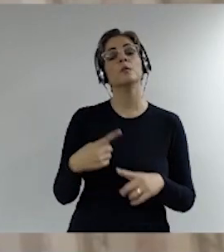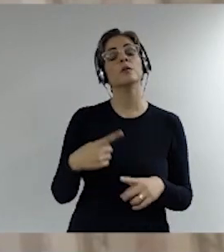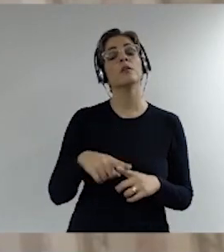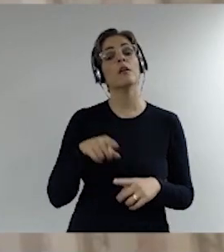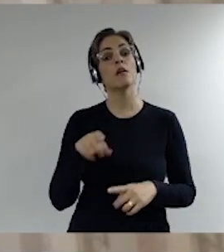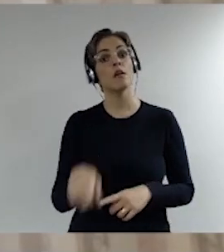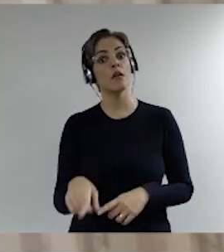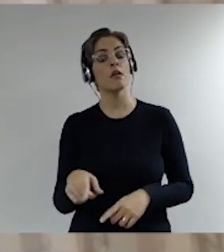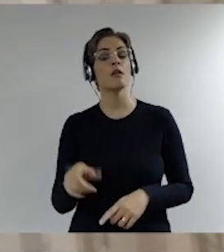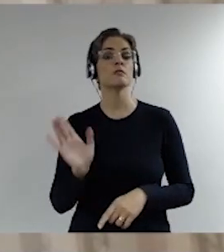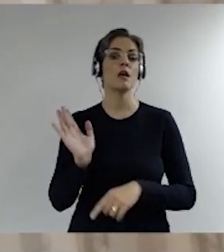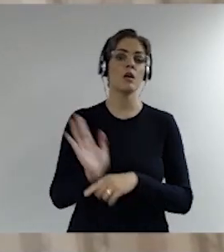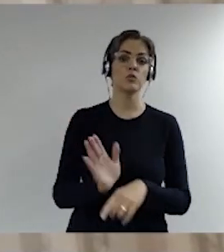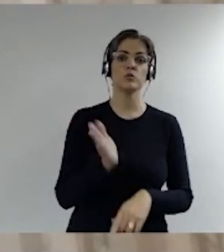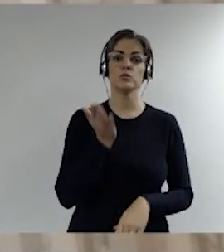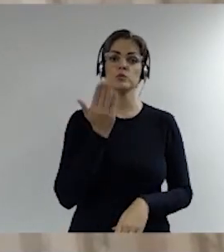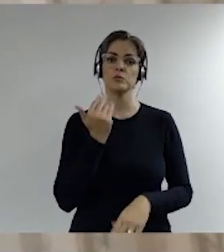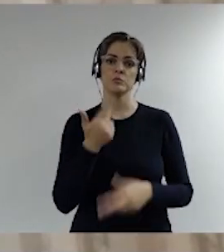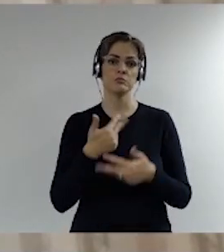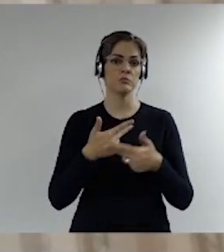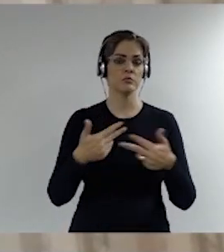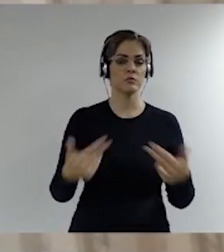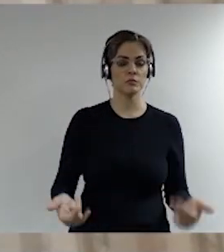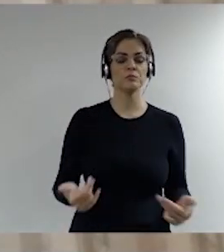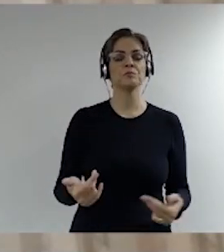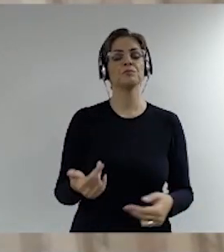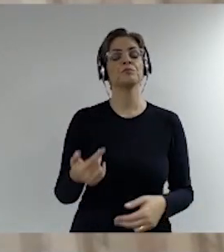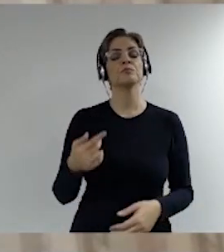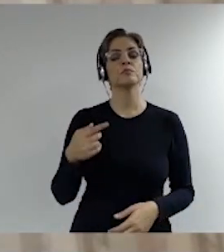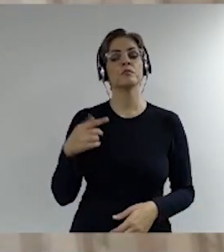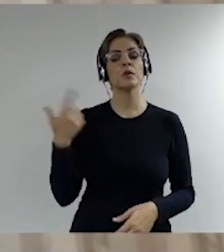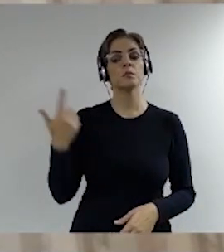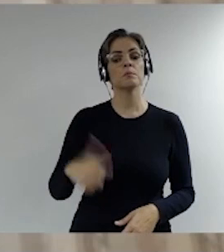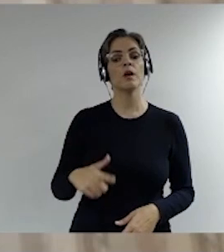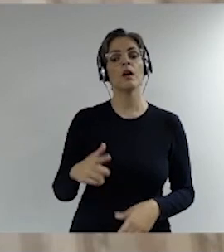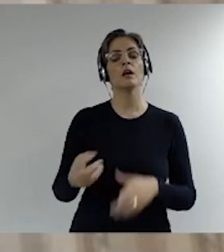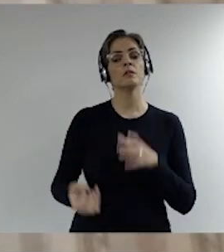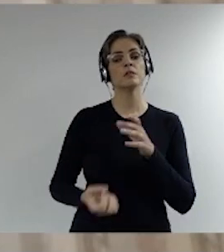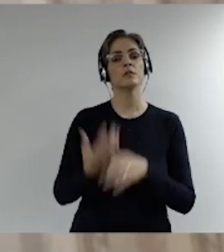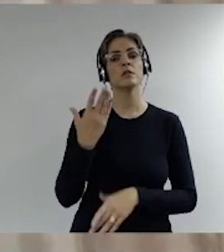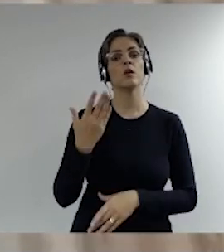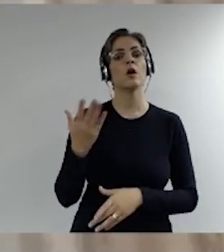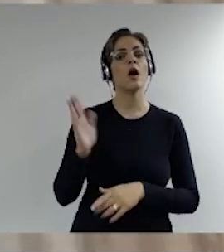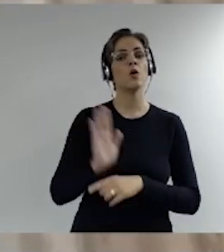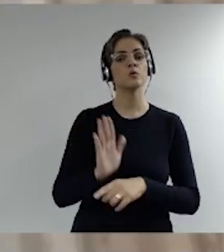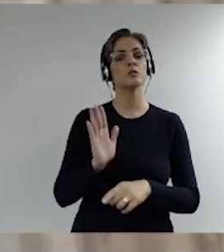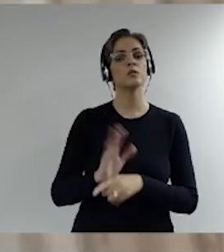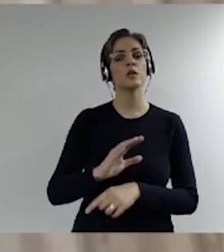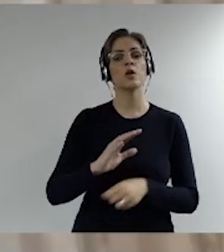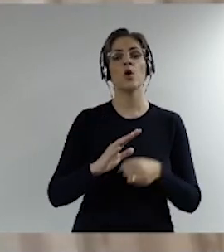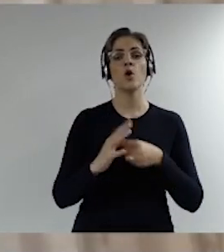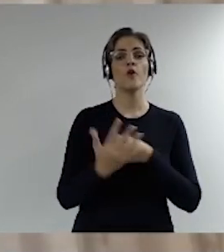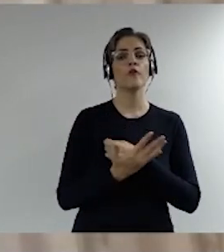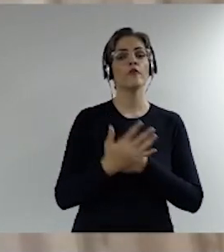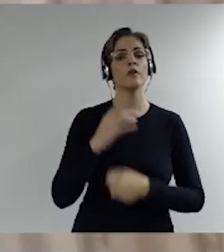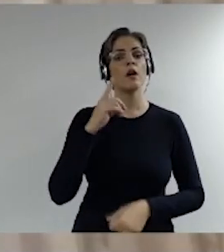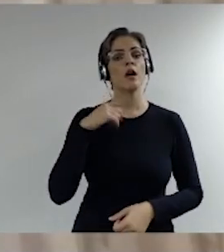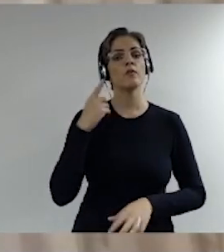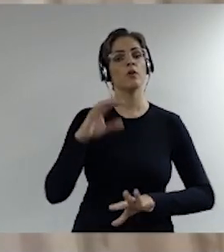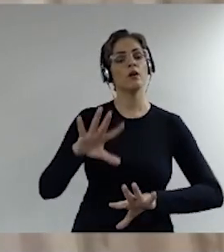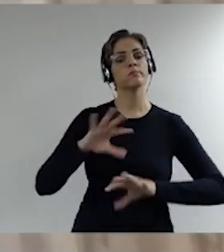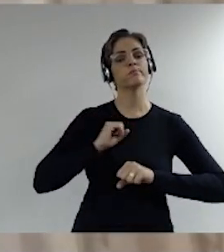pandemia, relacionado ao auxílio humanitário, também criamos o auxílio Covid para a advocacia infectada,